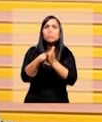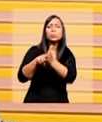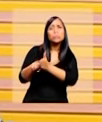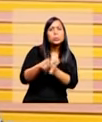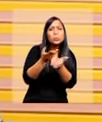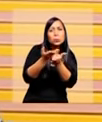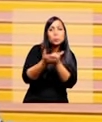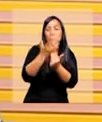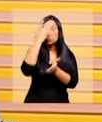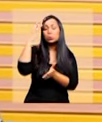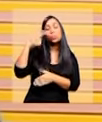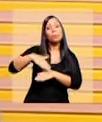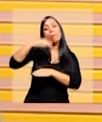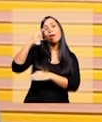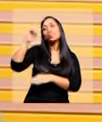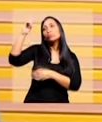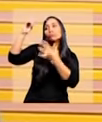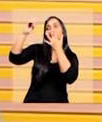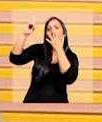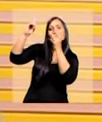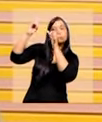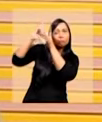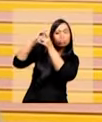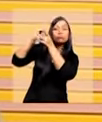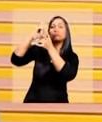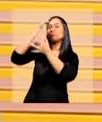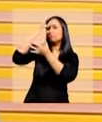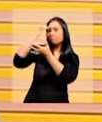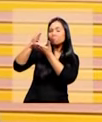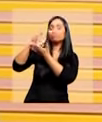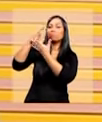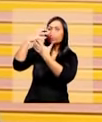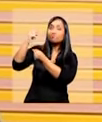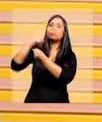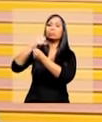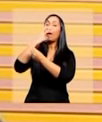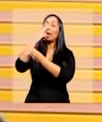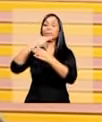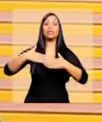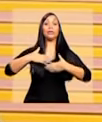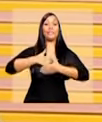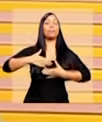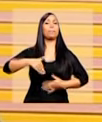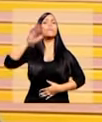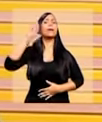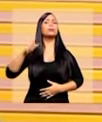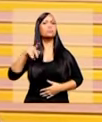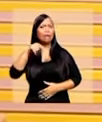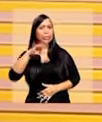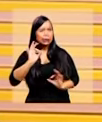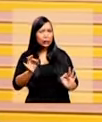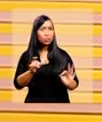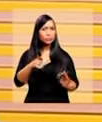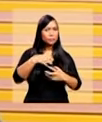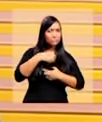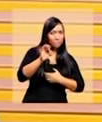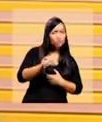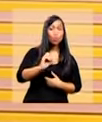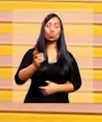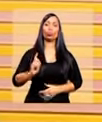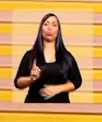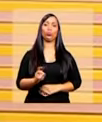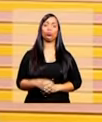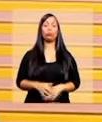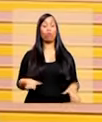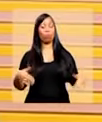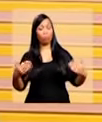inclusive, que as pessoas mais espiritualizadas, com uma fé mais forte, costumam ser mais felizes. Procede isso? Você sente